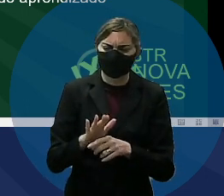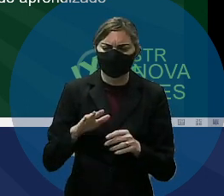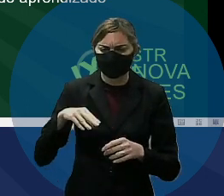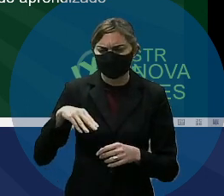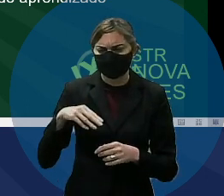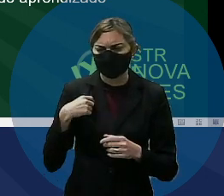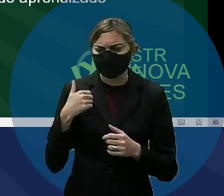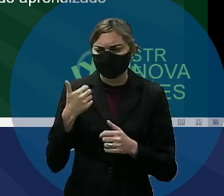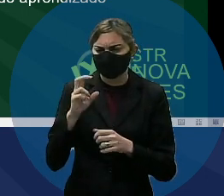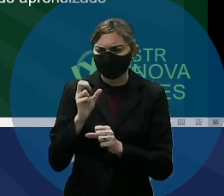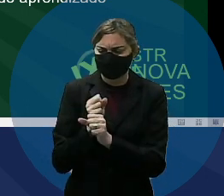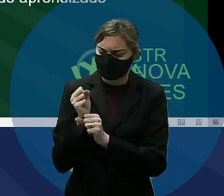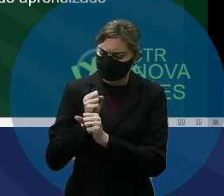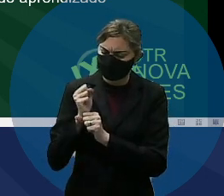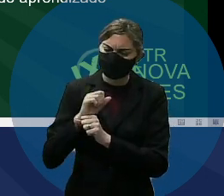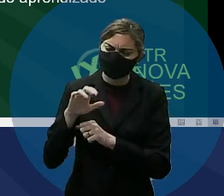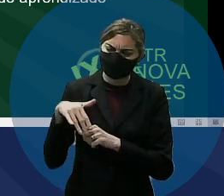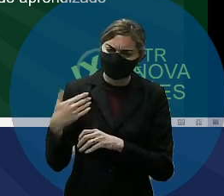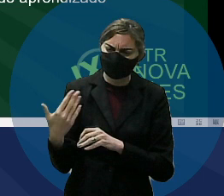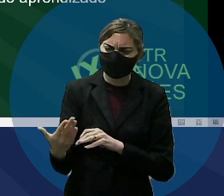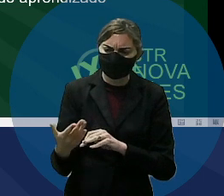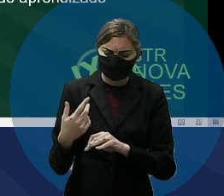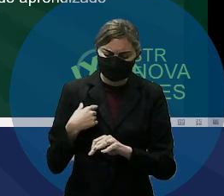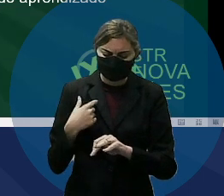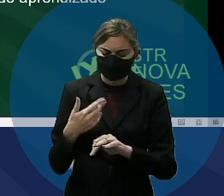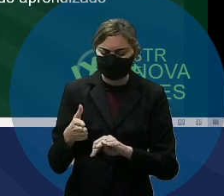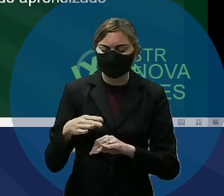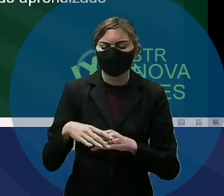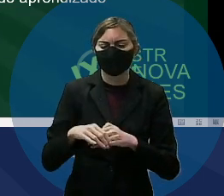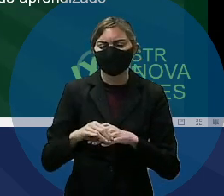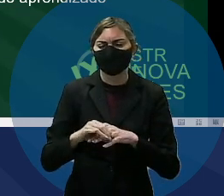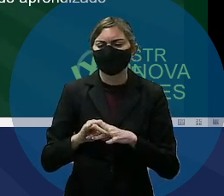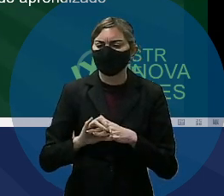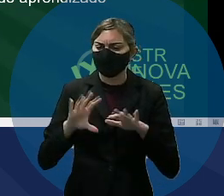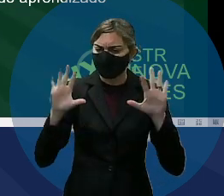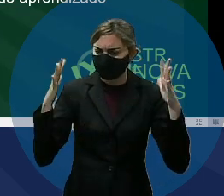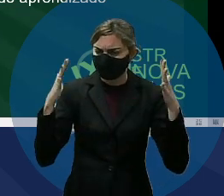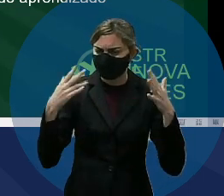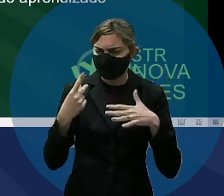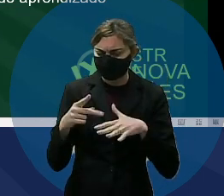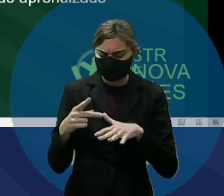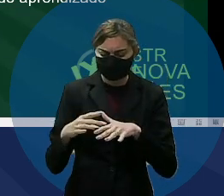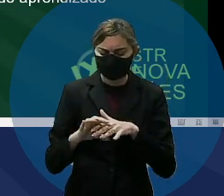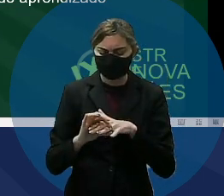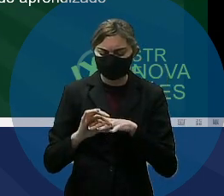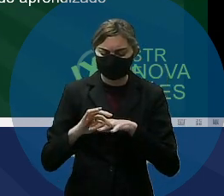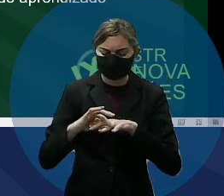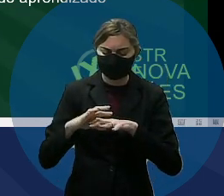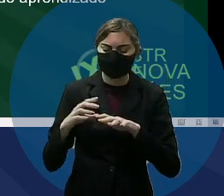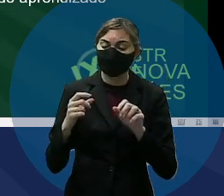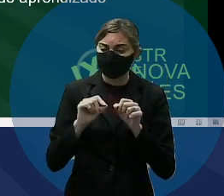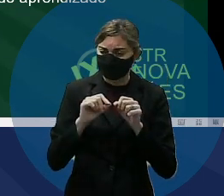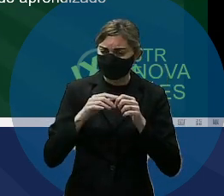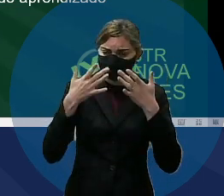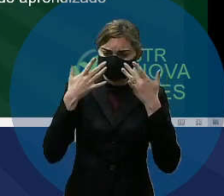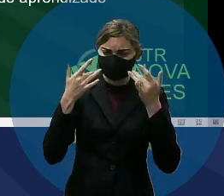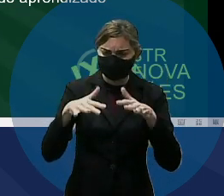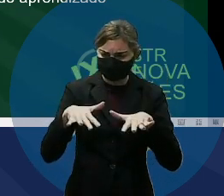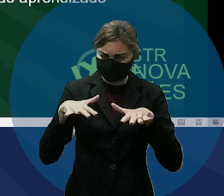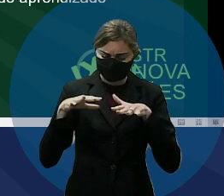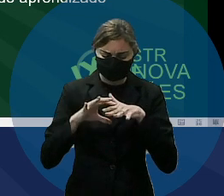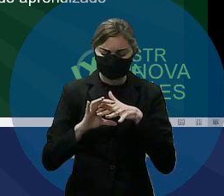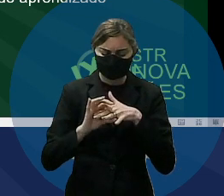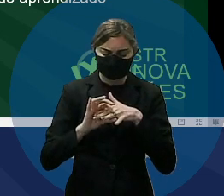anos. Então, ele foi vitimado e, em homenagem, a gente fez a inauguração com a exposição, não é?